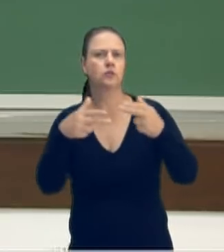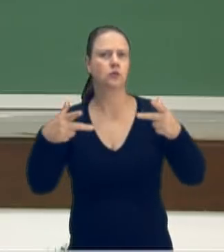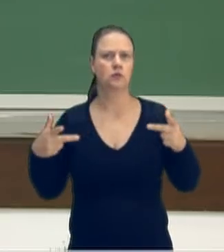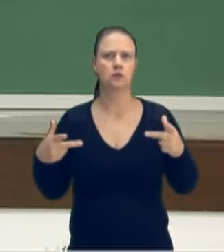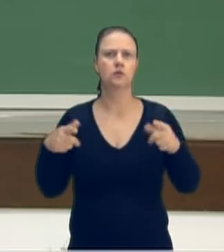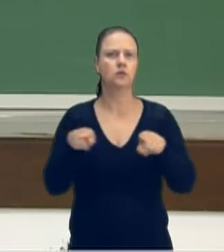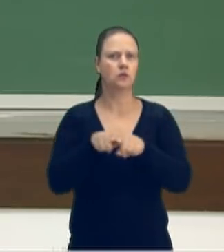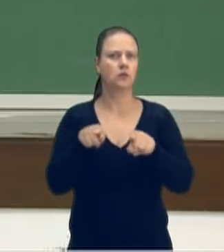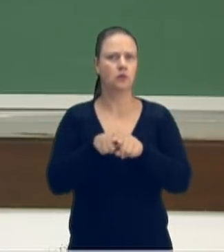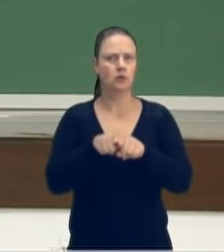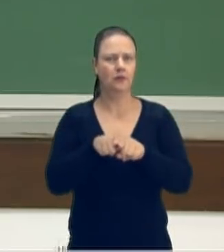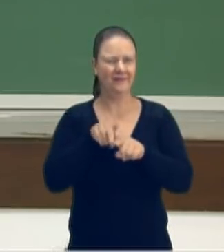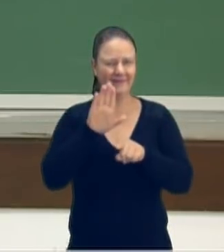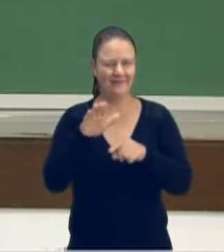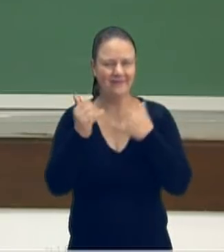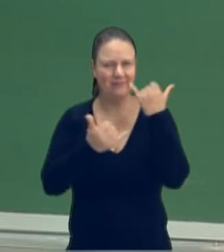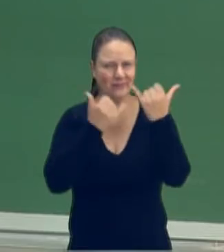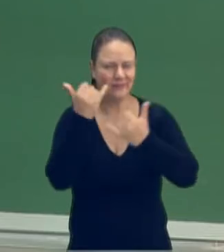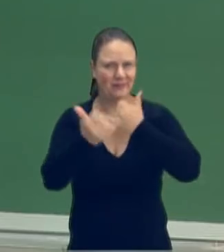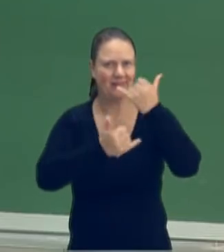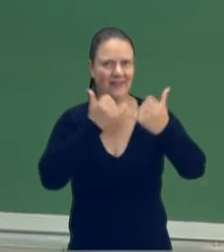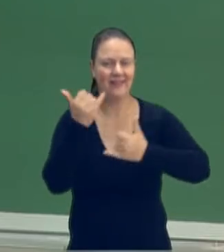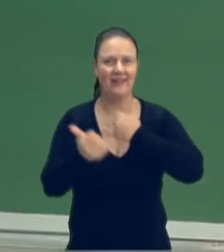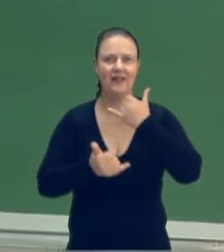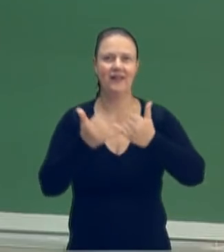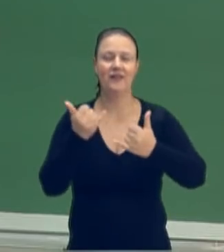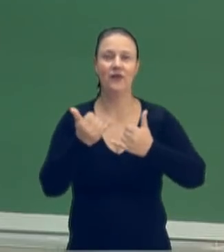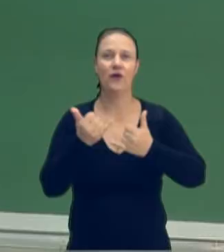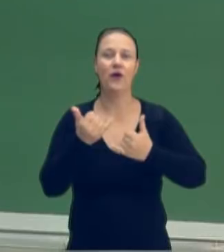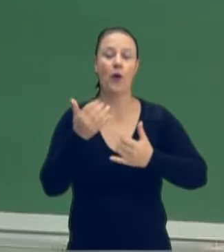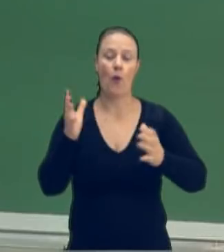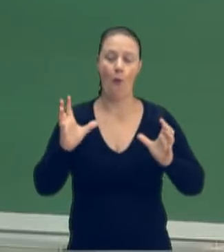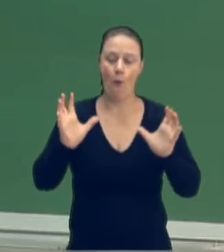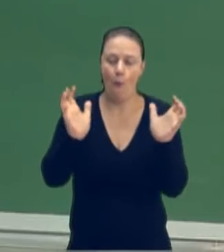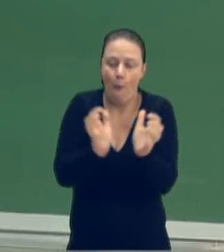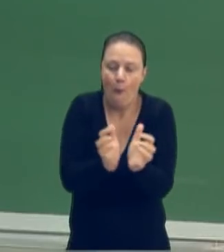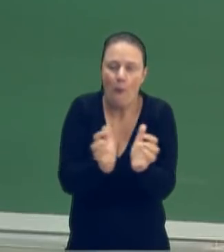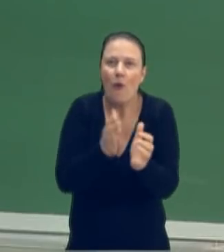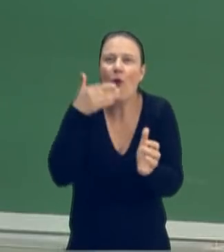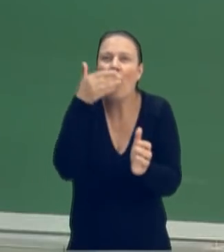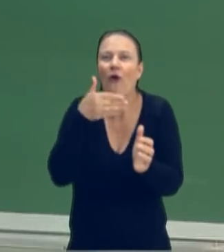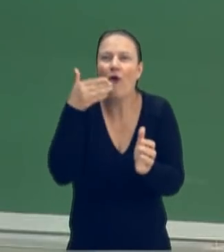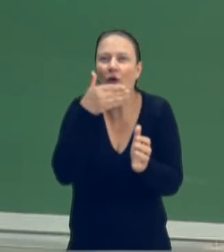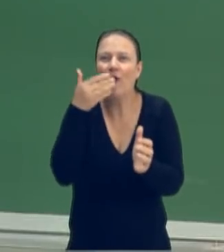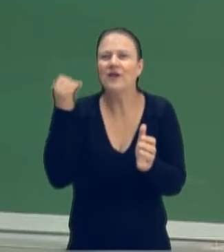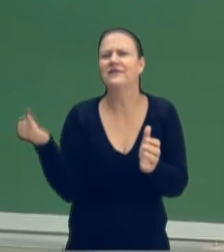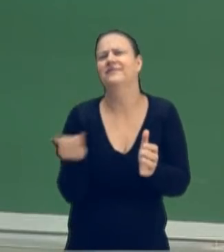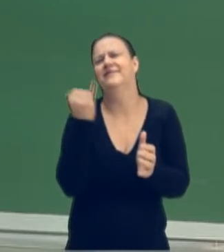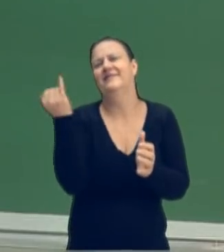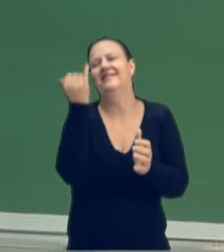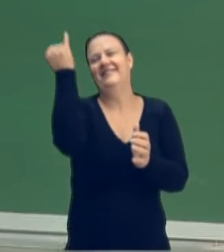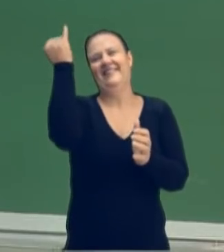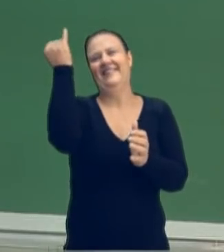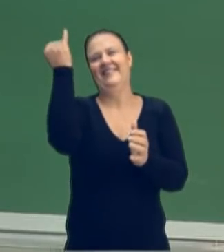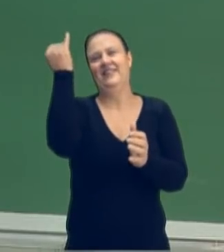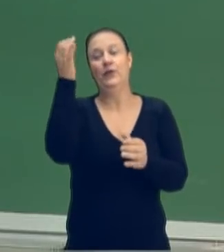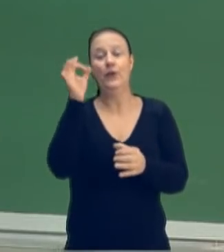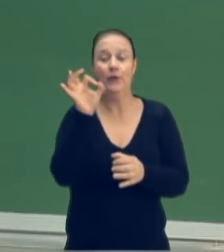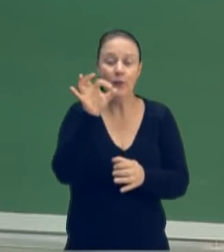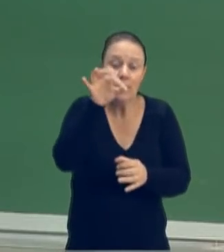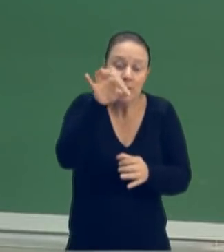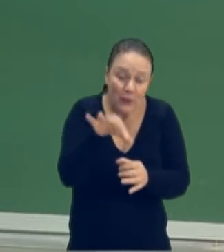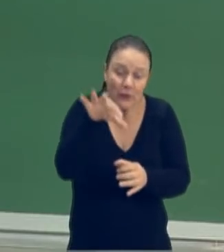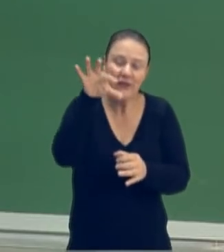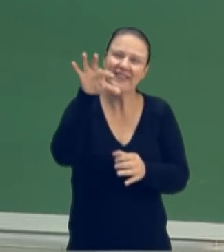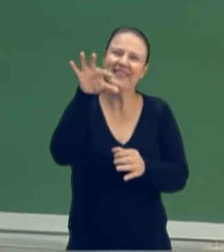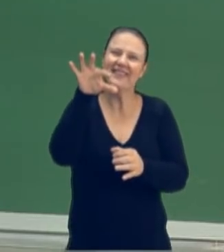professor Roberto vai fazer uma brincadeira com vocês, momento cereja do bolo da nossa aula. É aquele momento mais importante, ou seja,